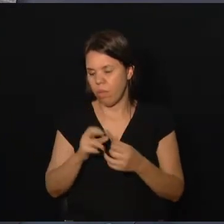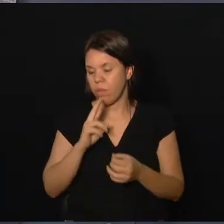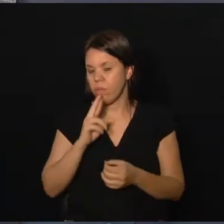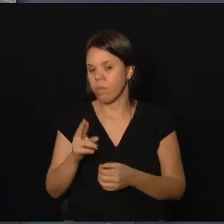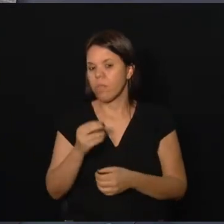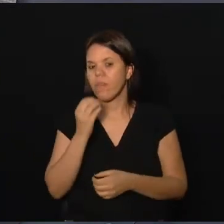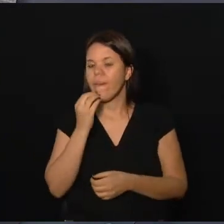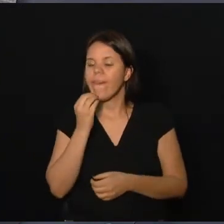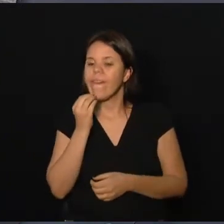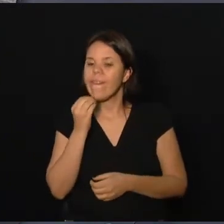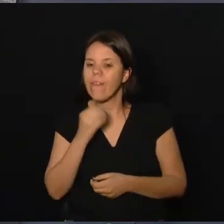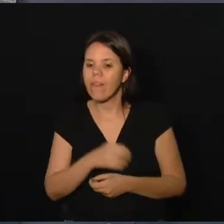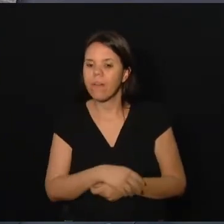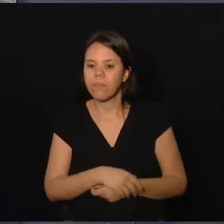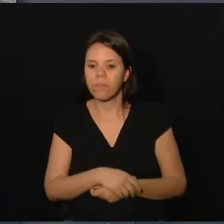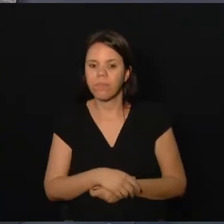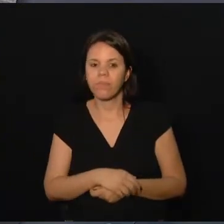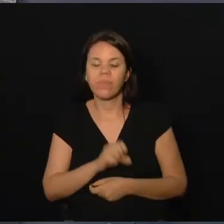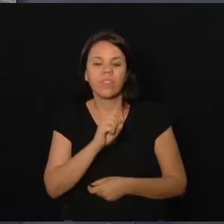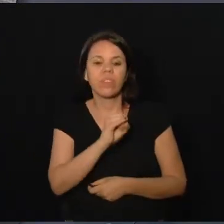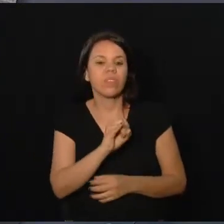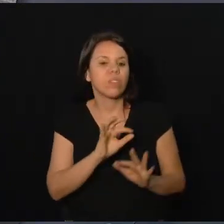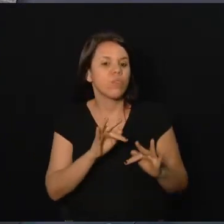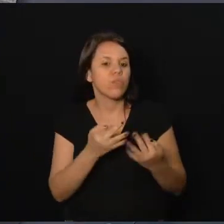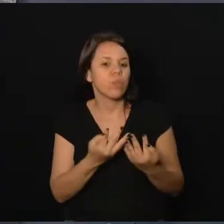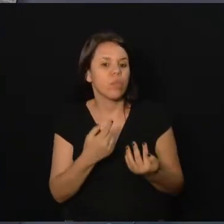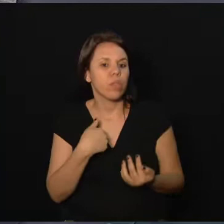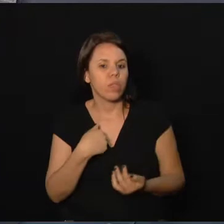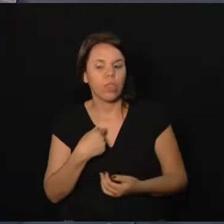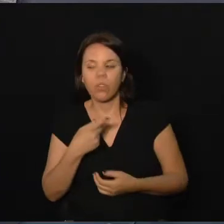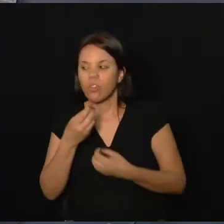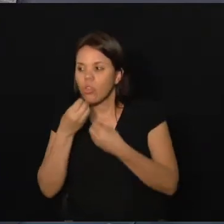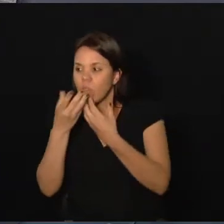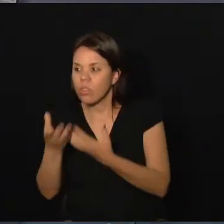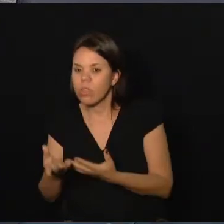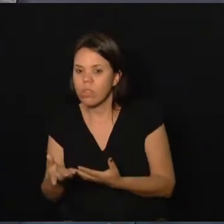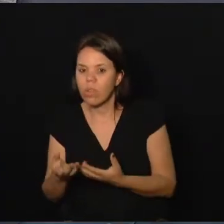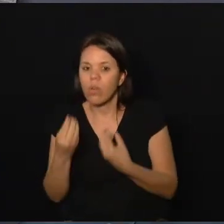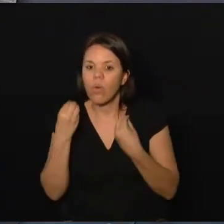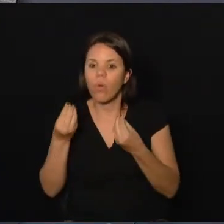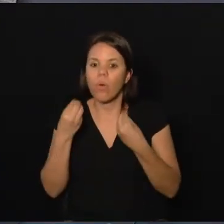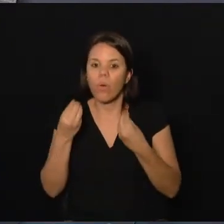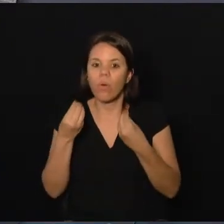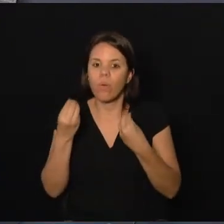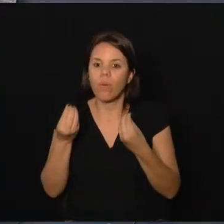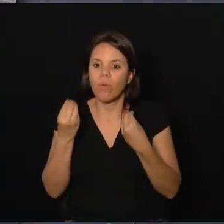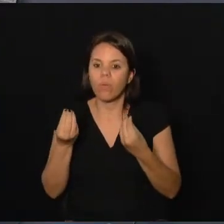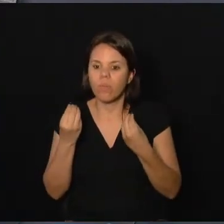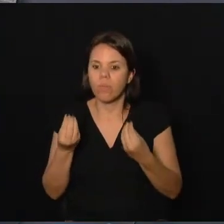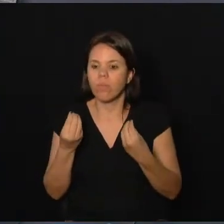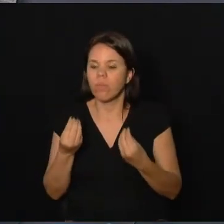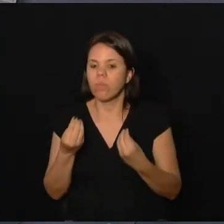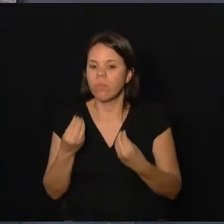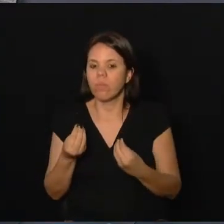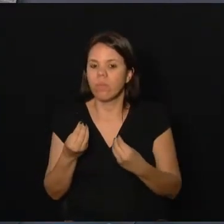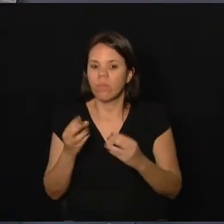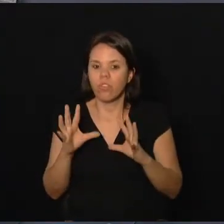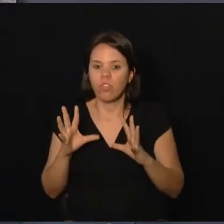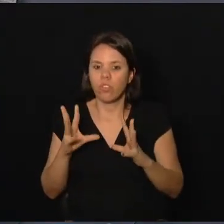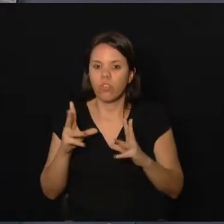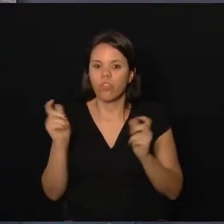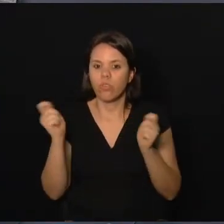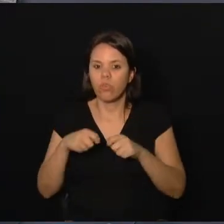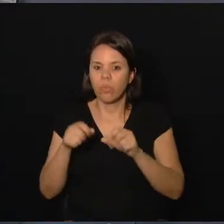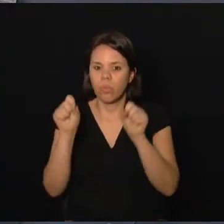responder. E se a família for essa que eu estou dizendo, como esse esquema todo pode